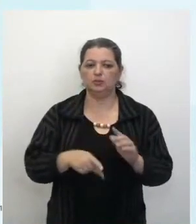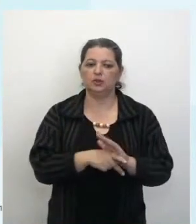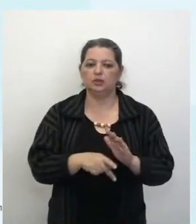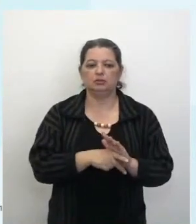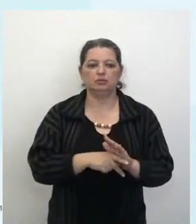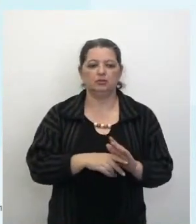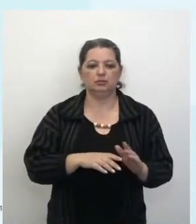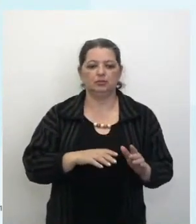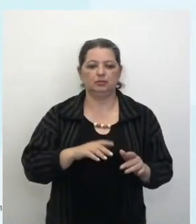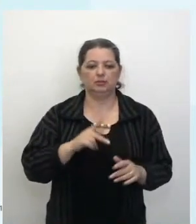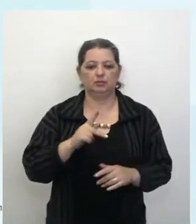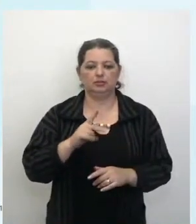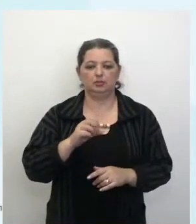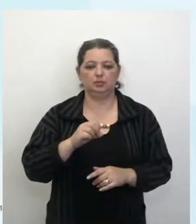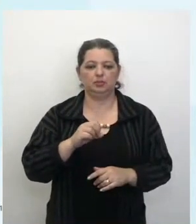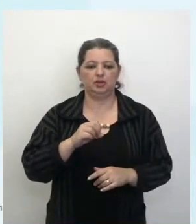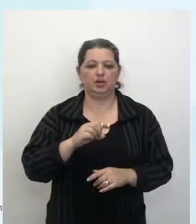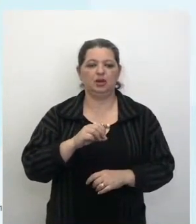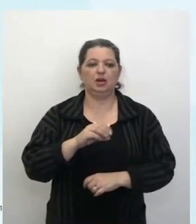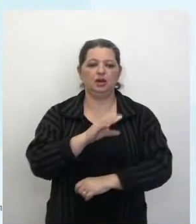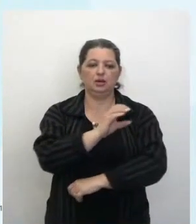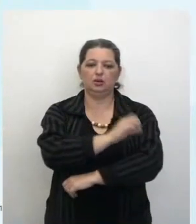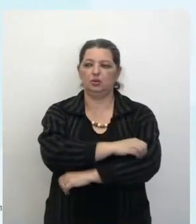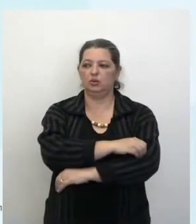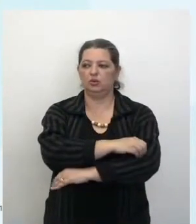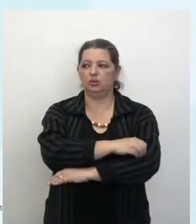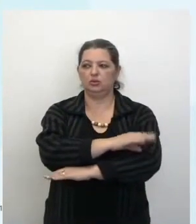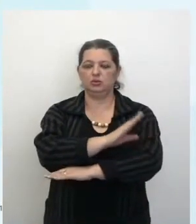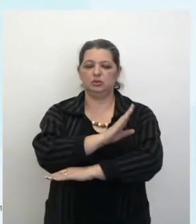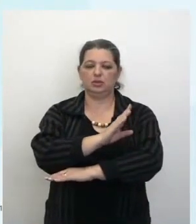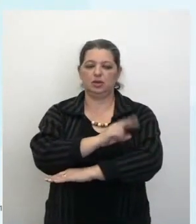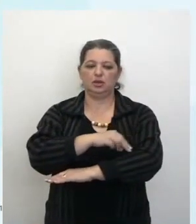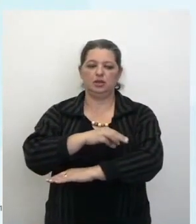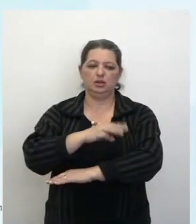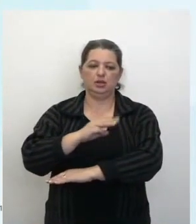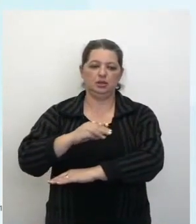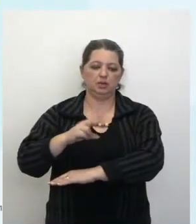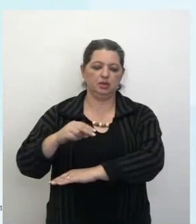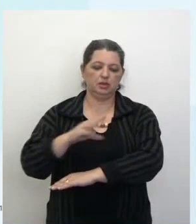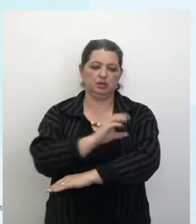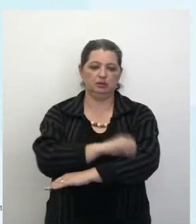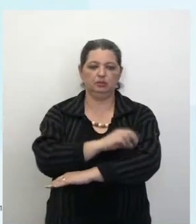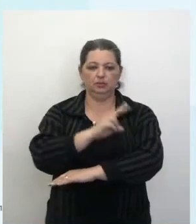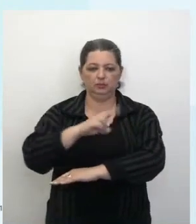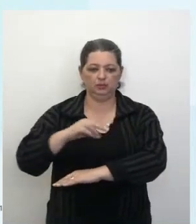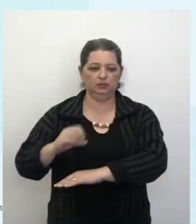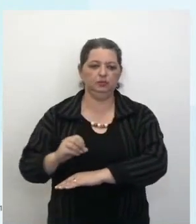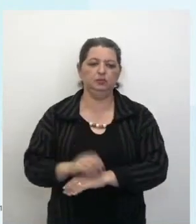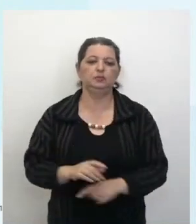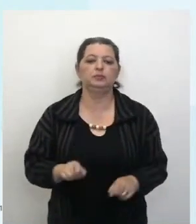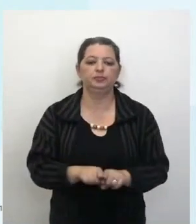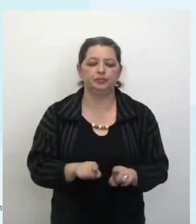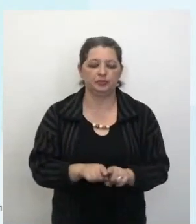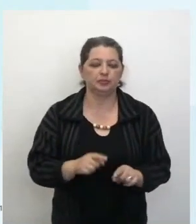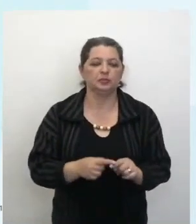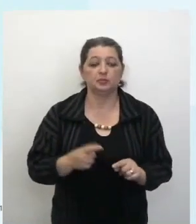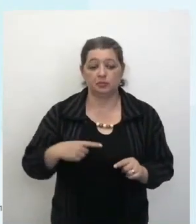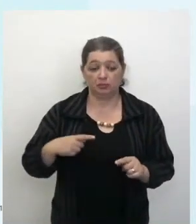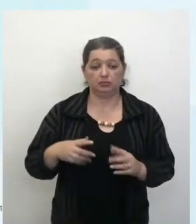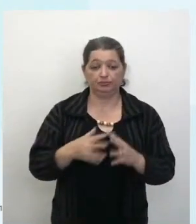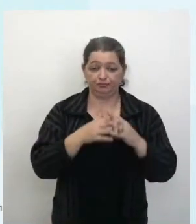Portinari do Oscar o grande arquiteto e quando a gente fala dessa relação com os Estados